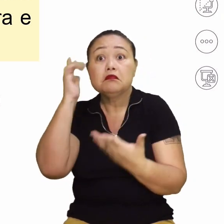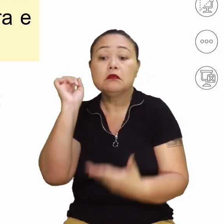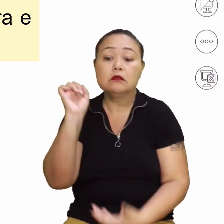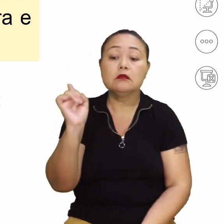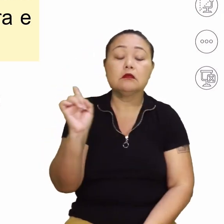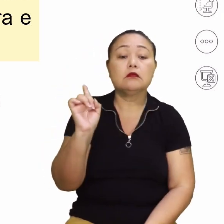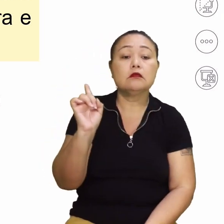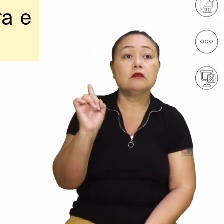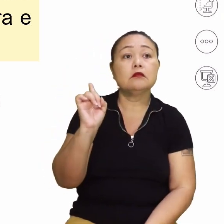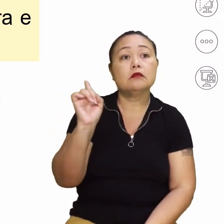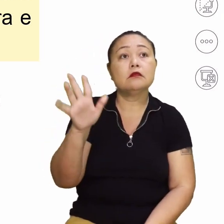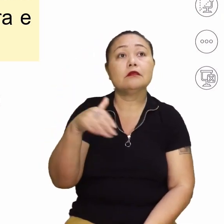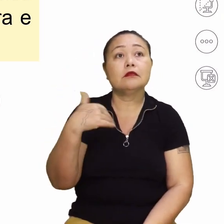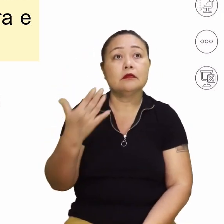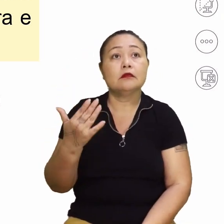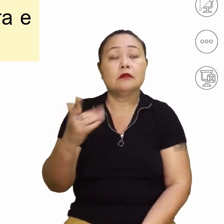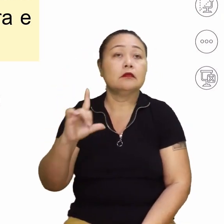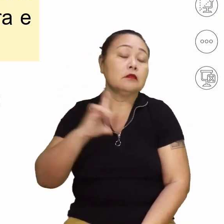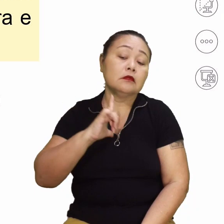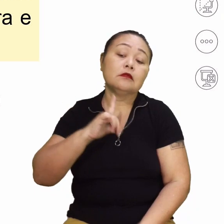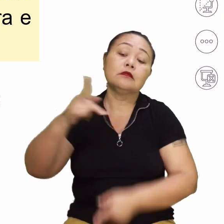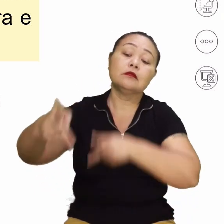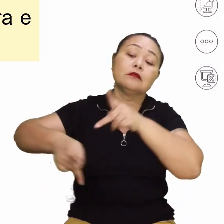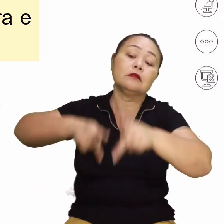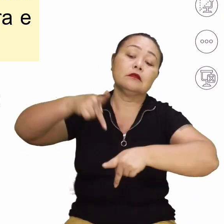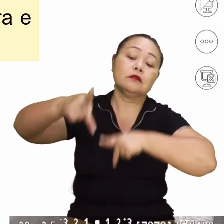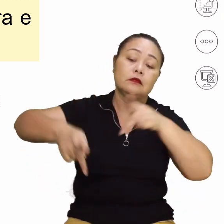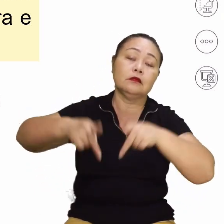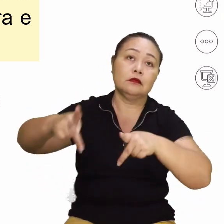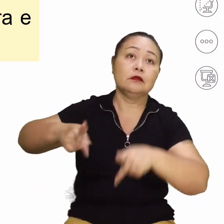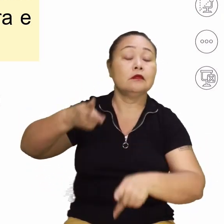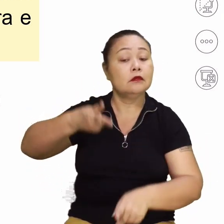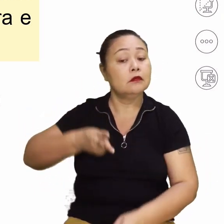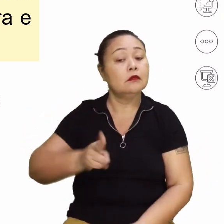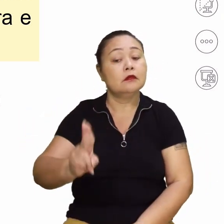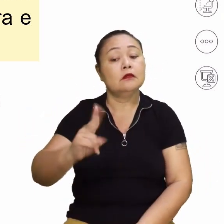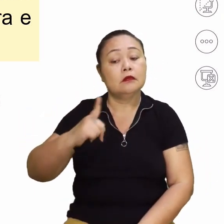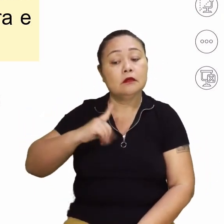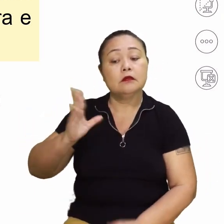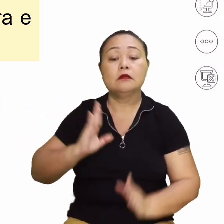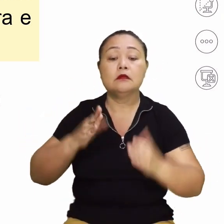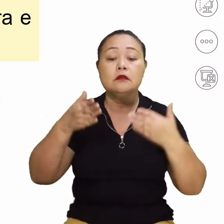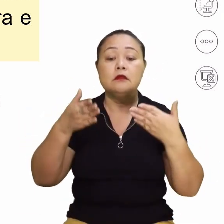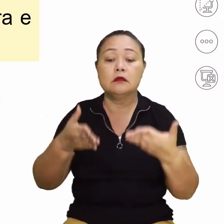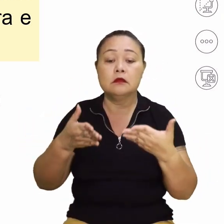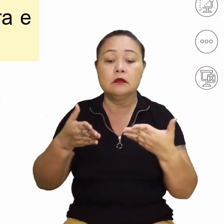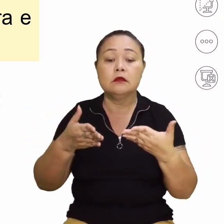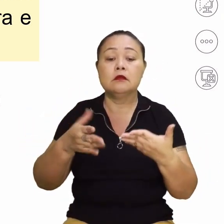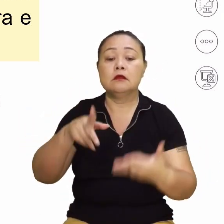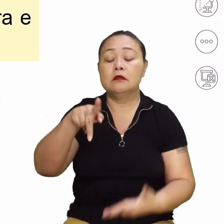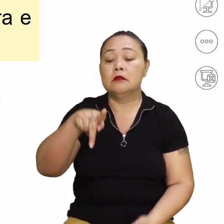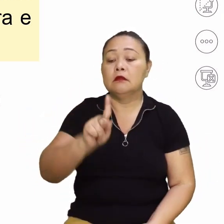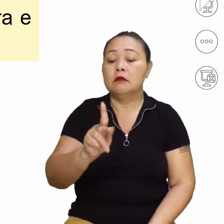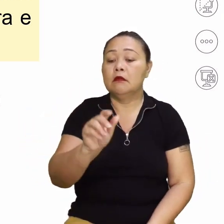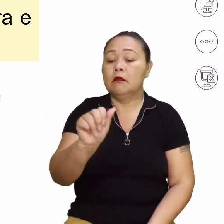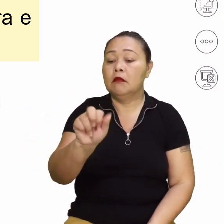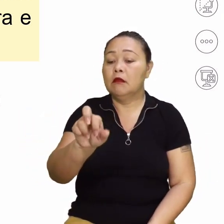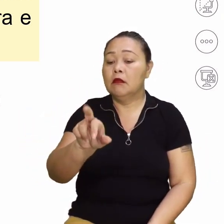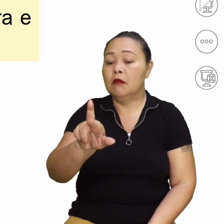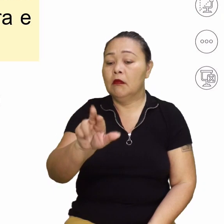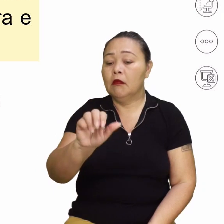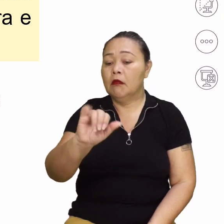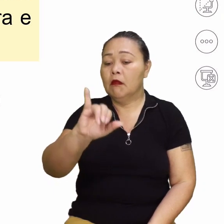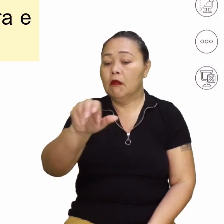reflexão pois essa populações sempre se identificaram como karajá e nunca como